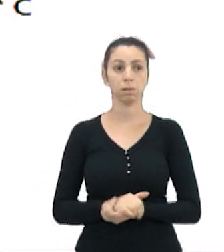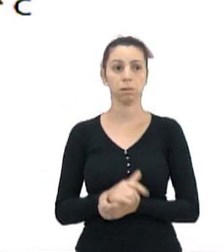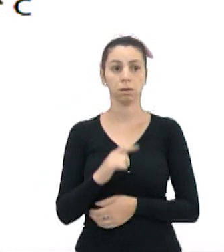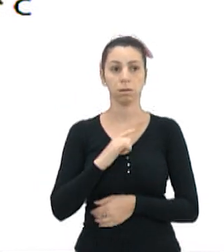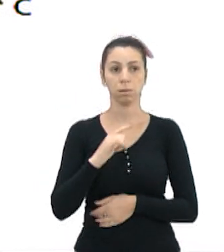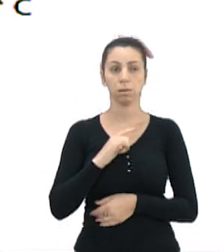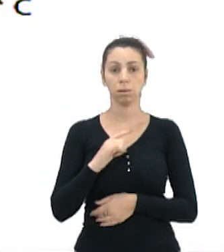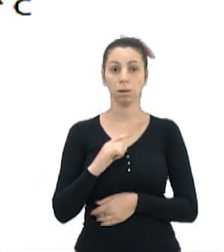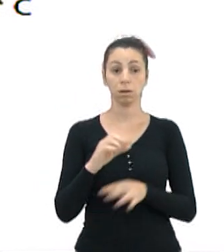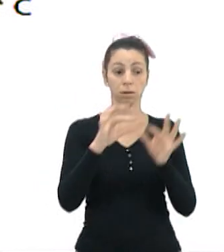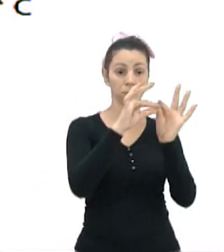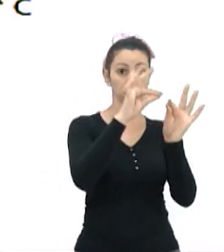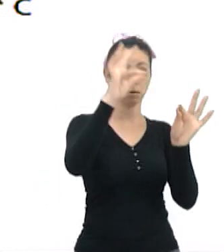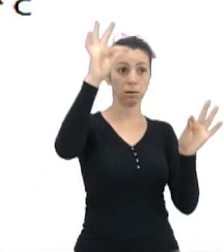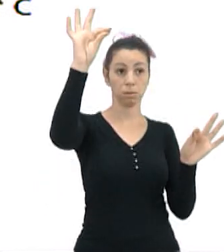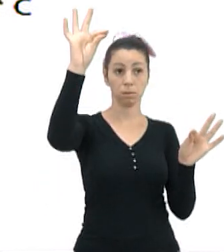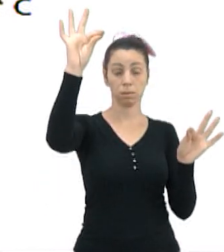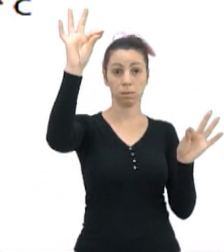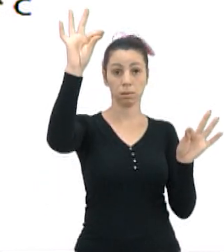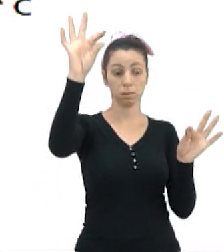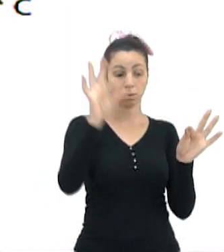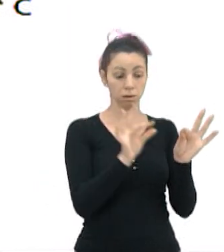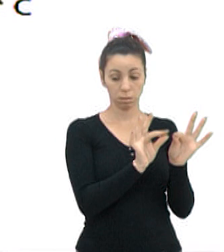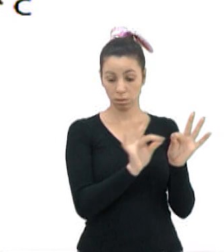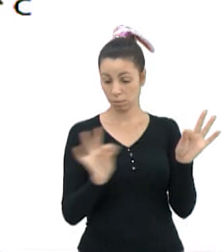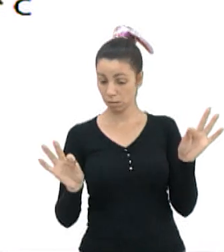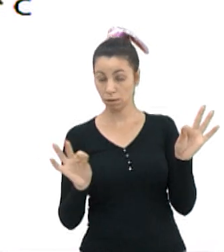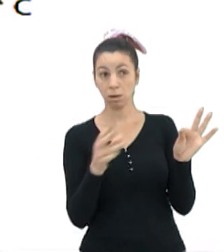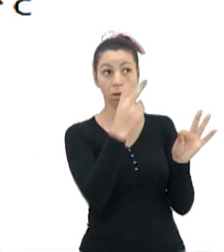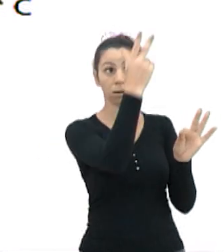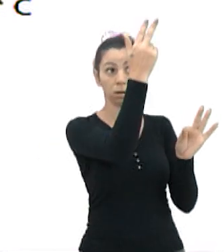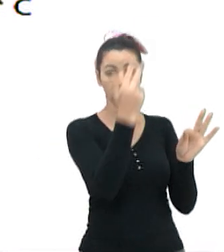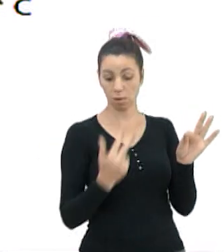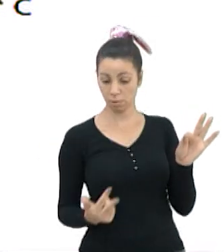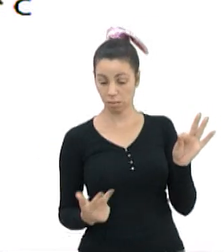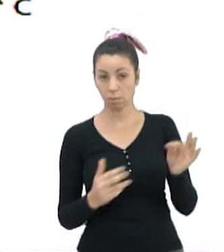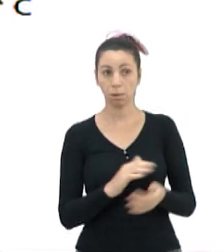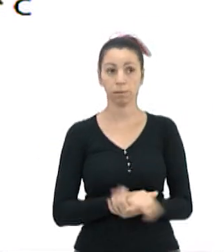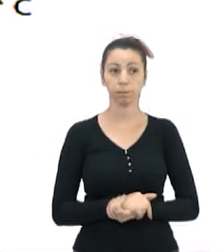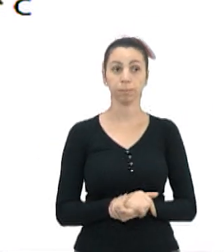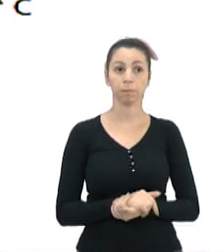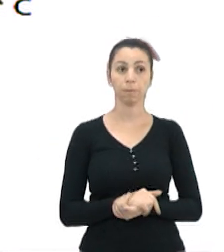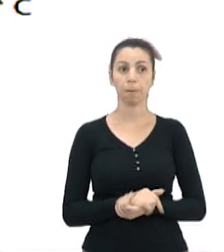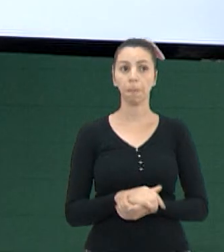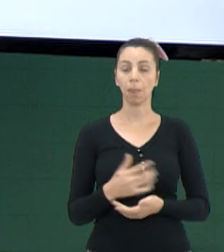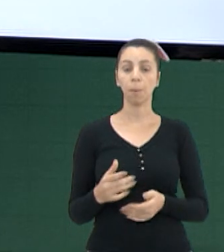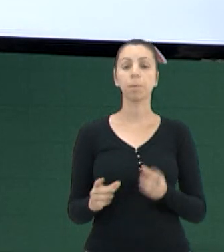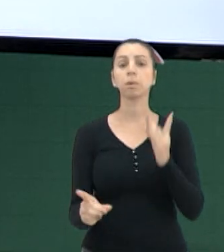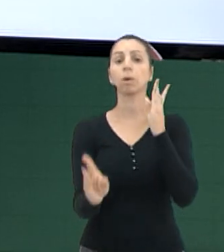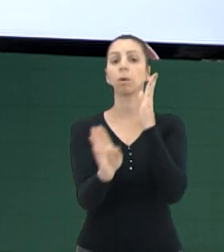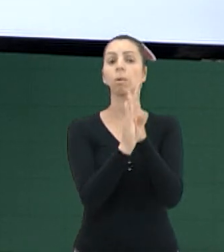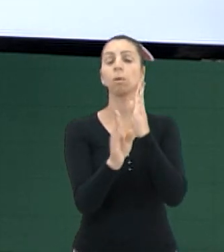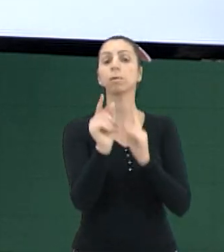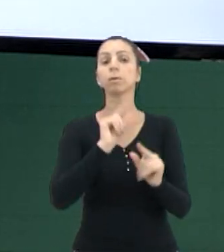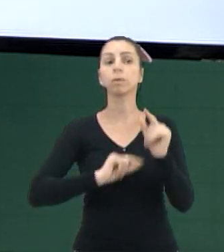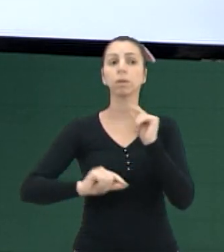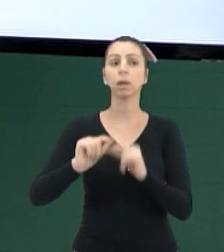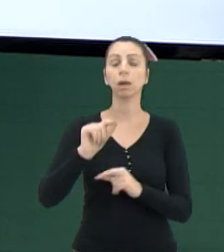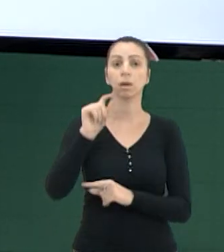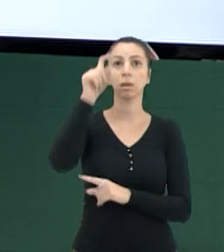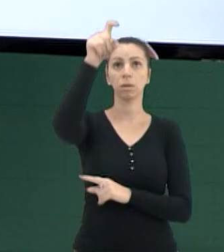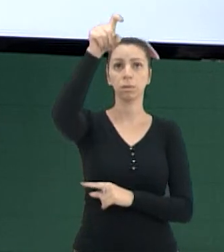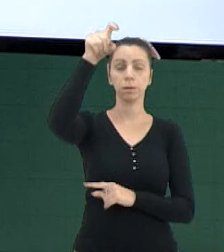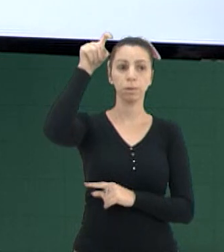BC, ou seja, esse lado é igual a este lado. Calcule as medidas de x e y. Eu quero saber o valor